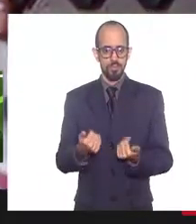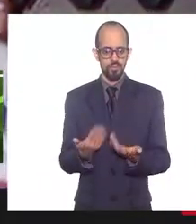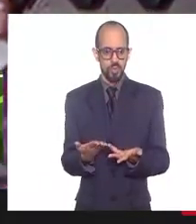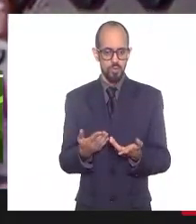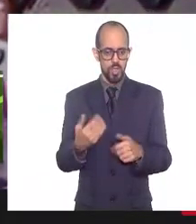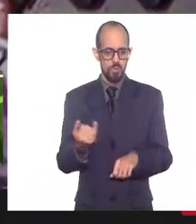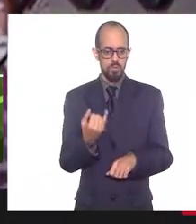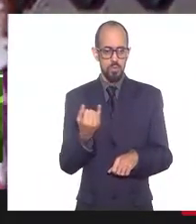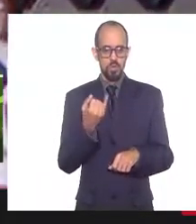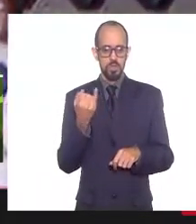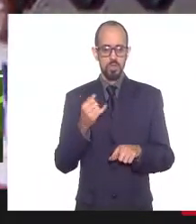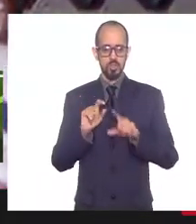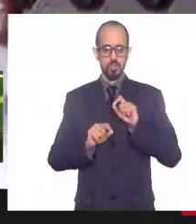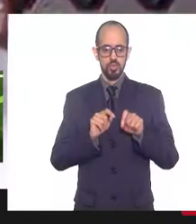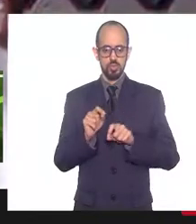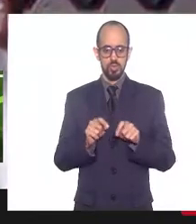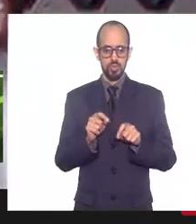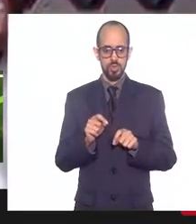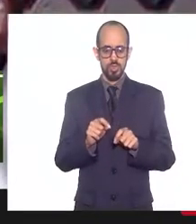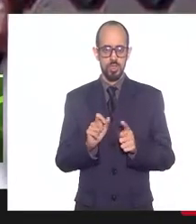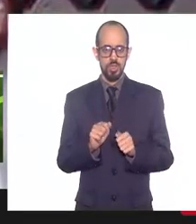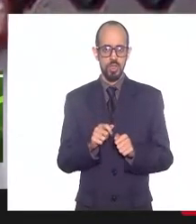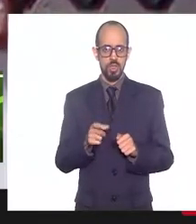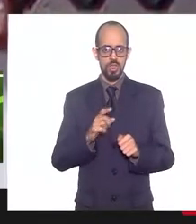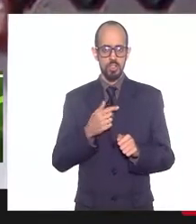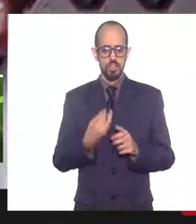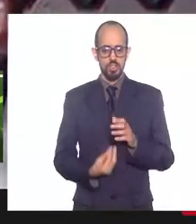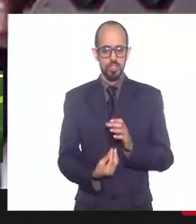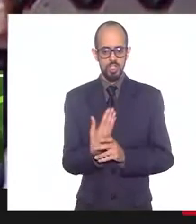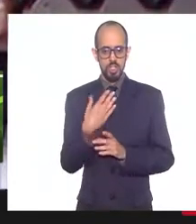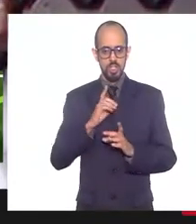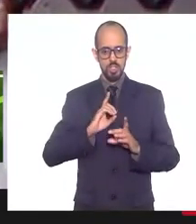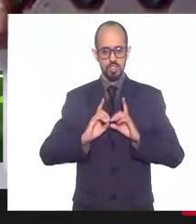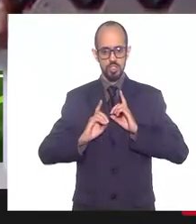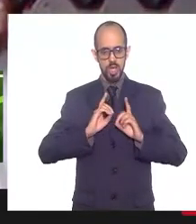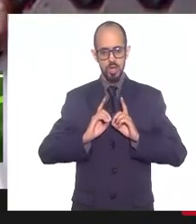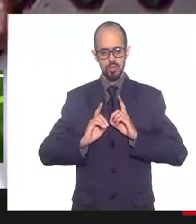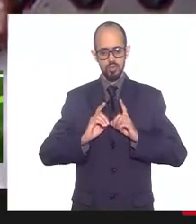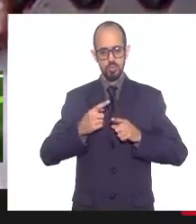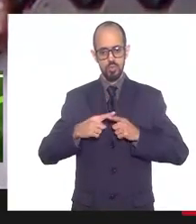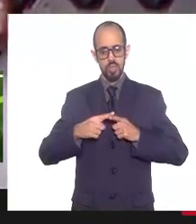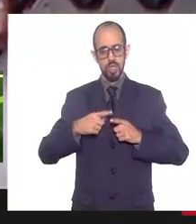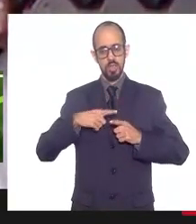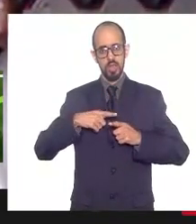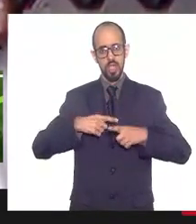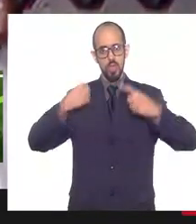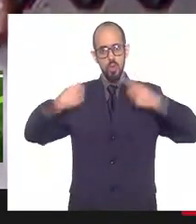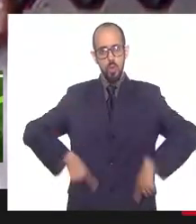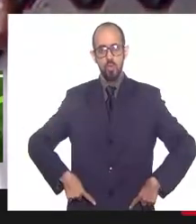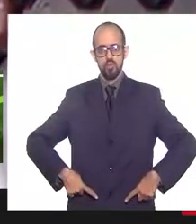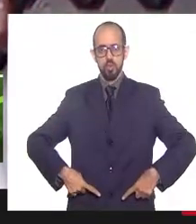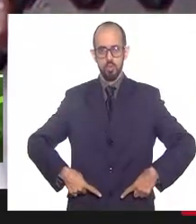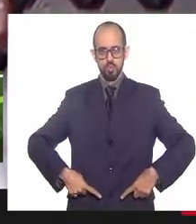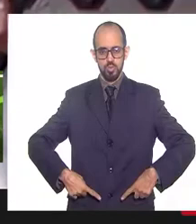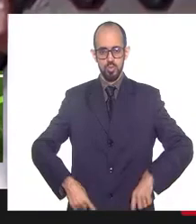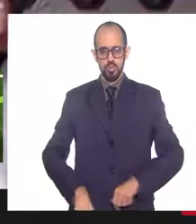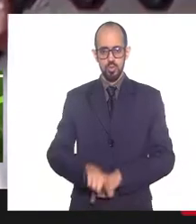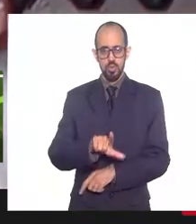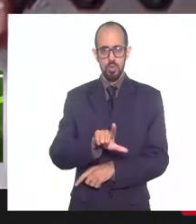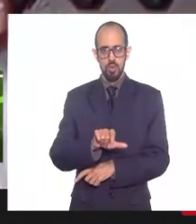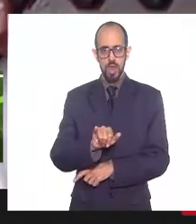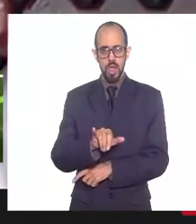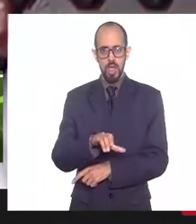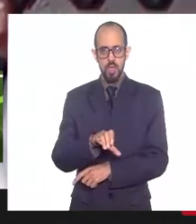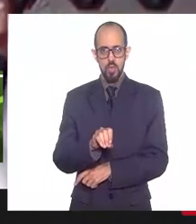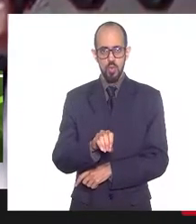é importante que a gente possa fazer esse diálogo, porque há um confronto real com a laicidade do Estado e com